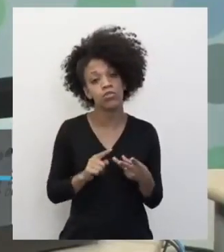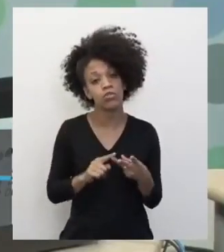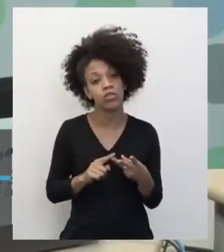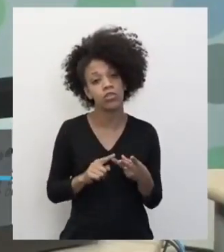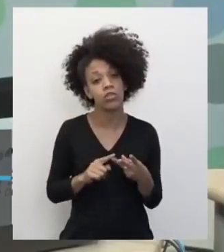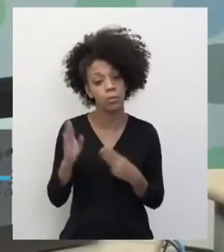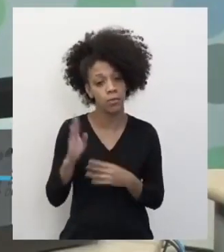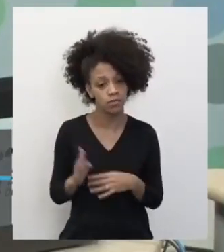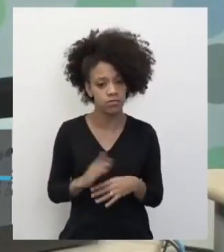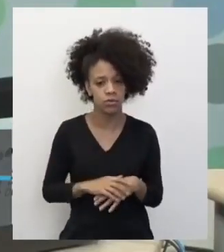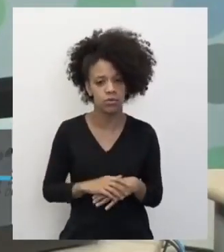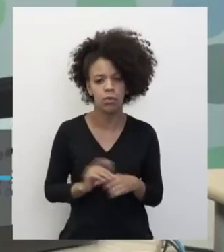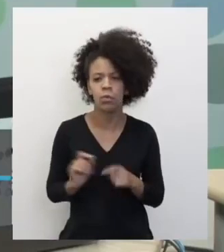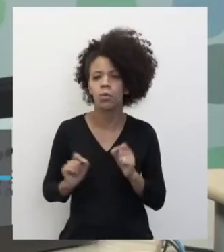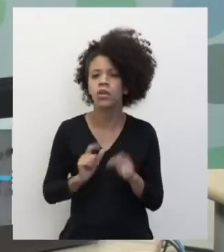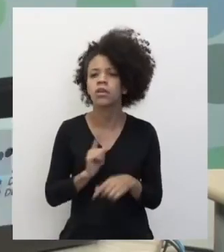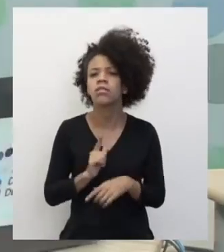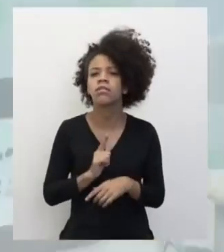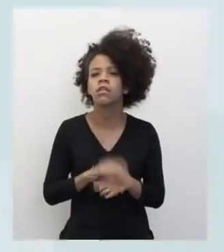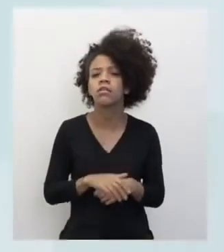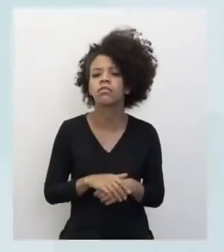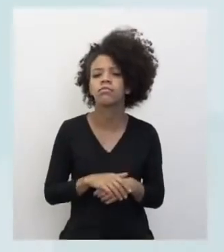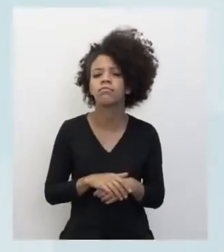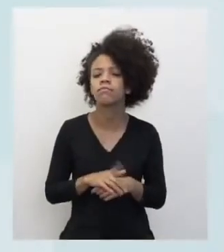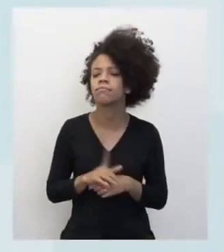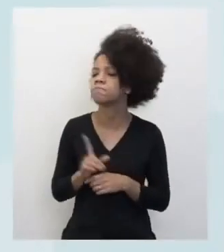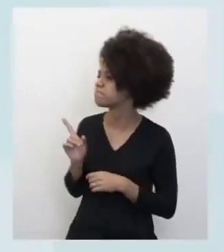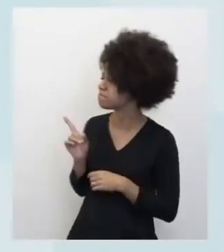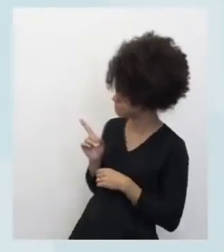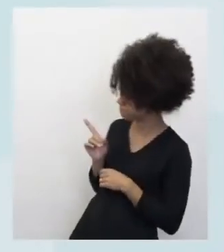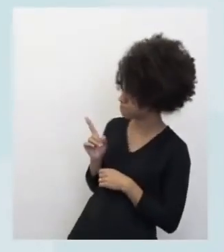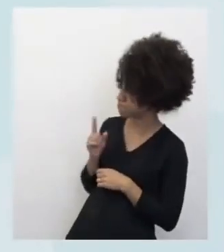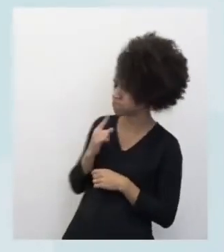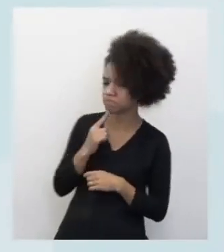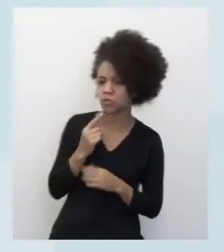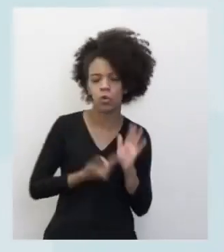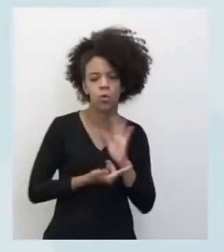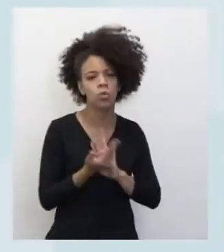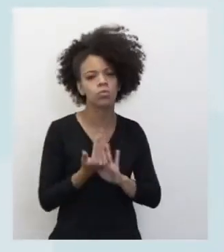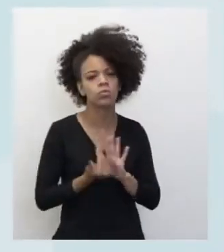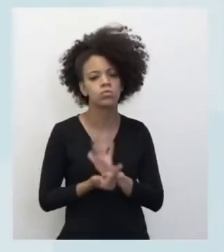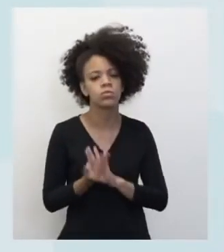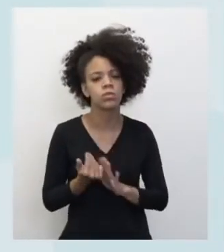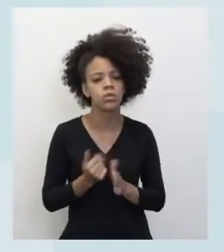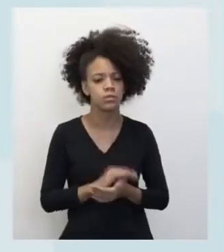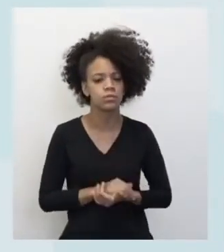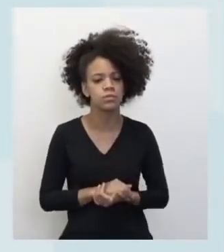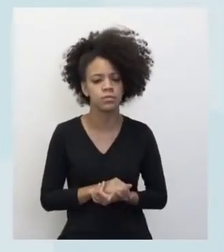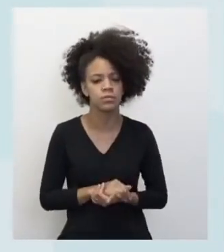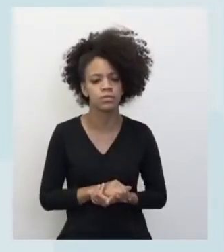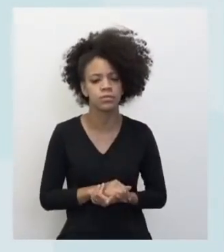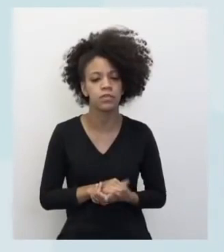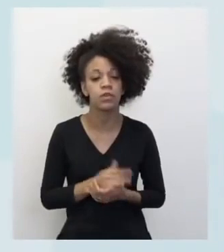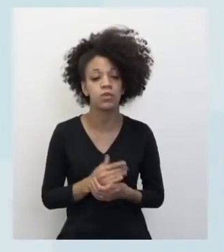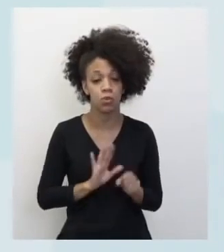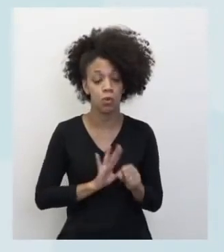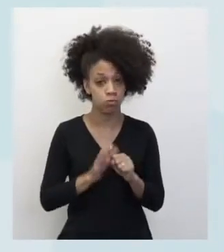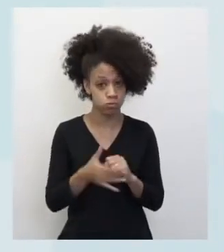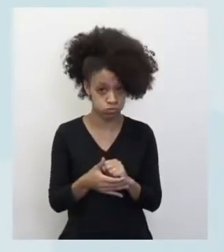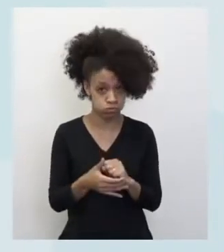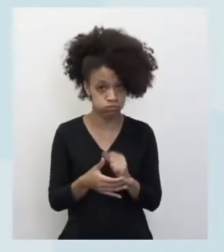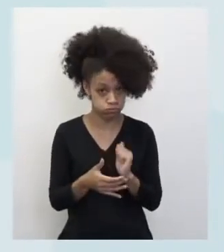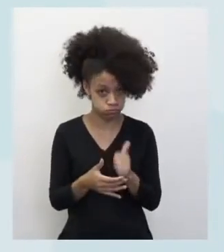favor. Ó, o que que a gente tem aí? O desenho daí do coronavírus,